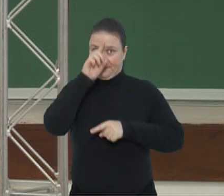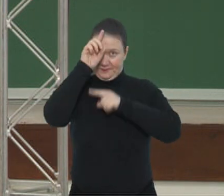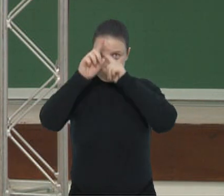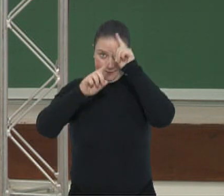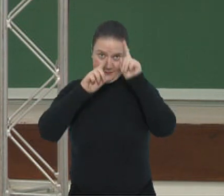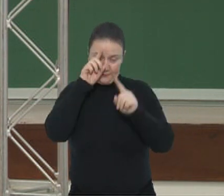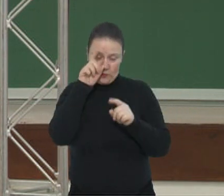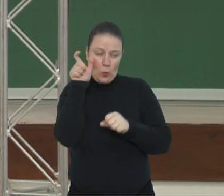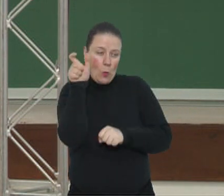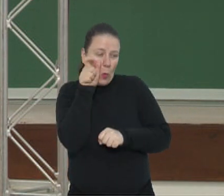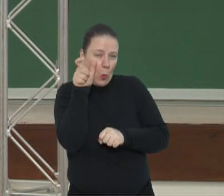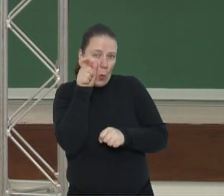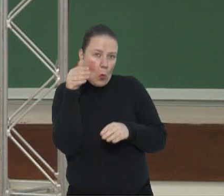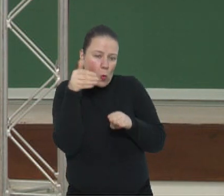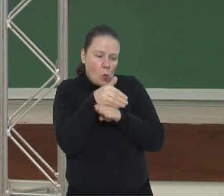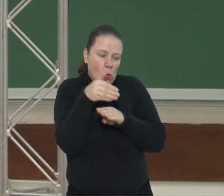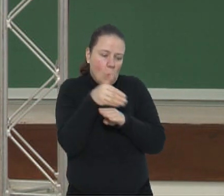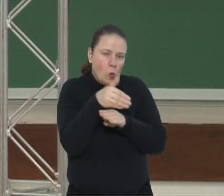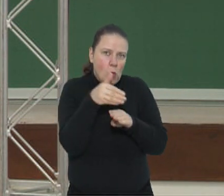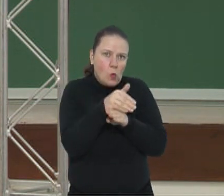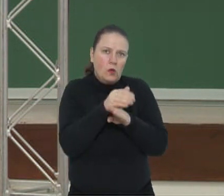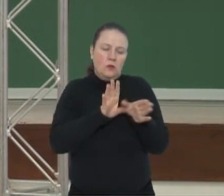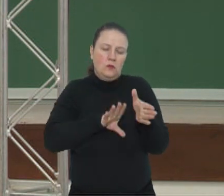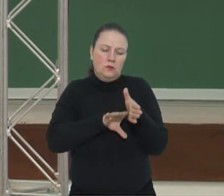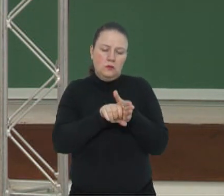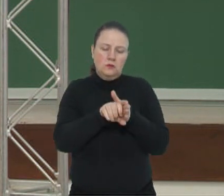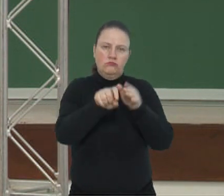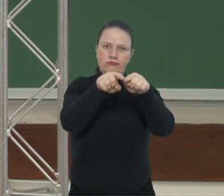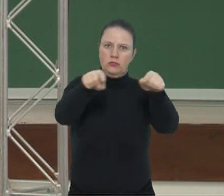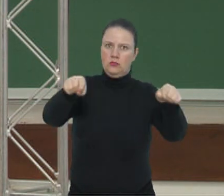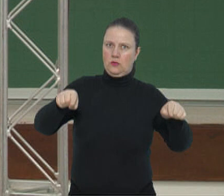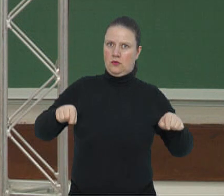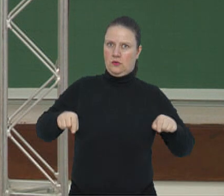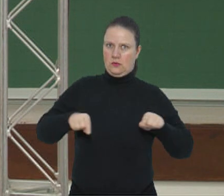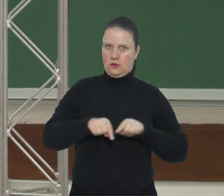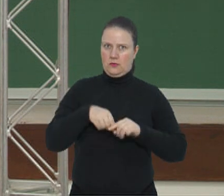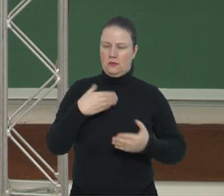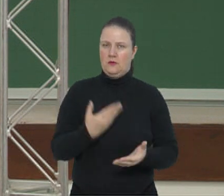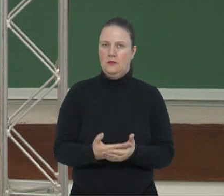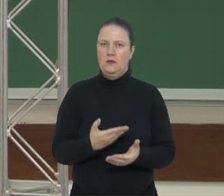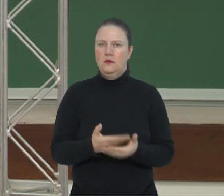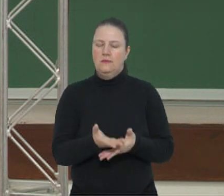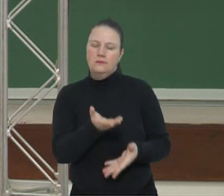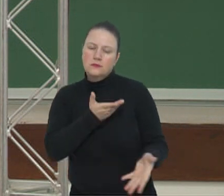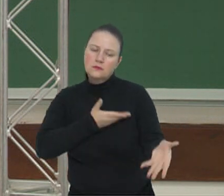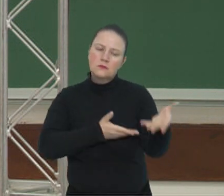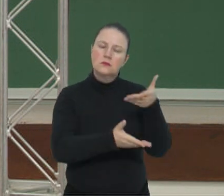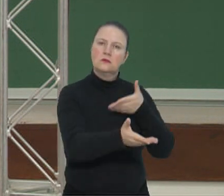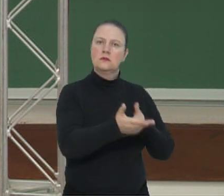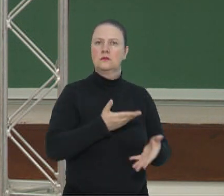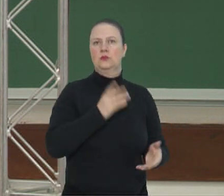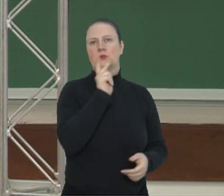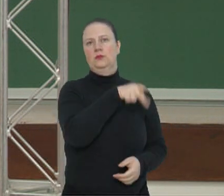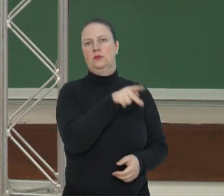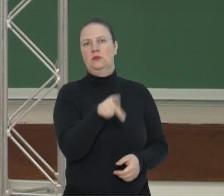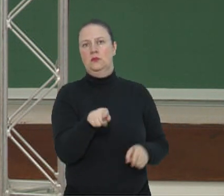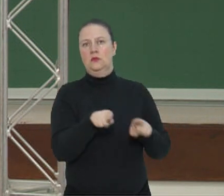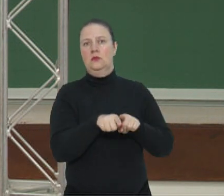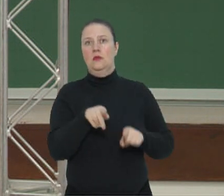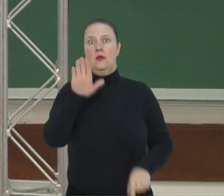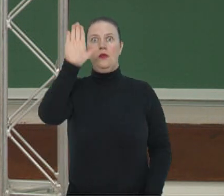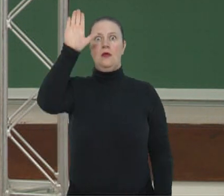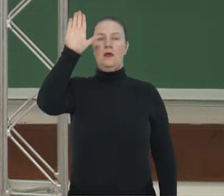vocês acessarem novamente as plataformas digitais. Não esqueçam de interagir com o seu professor, realizar a